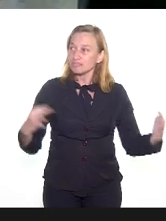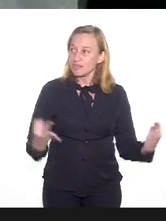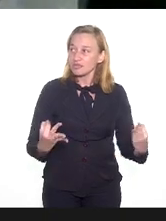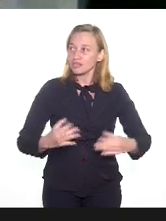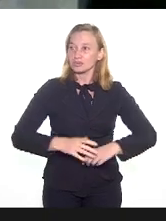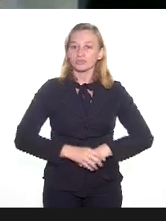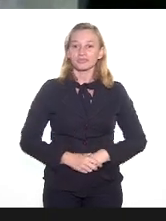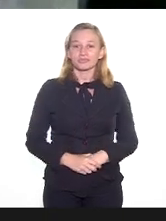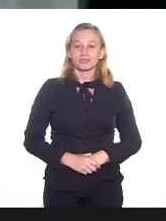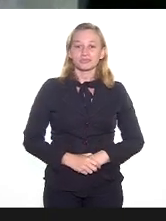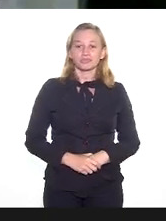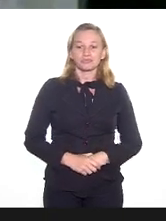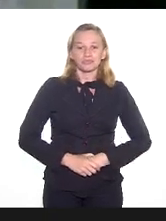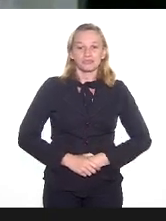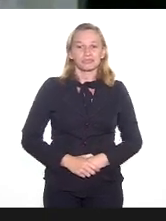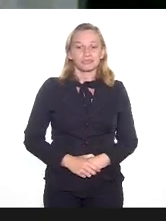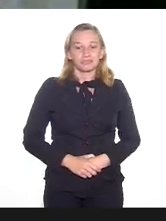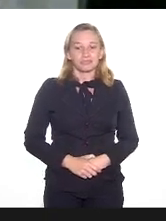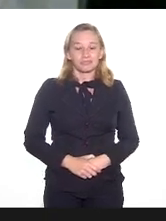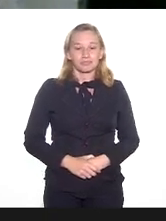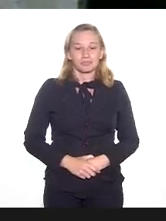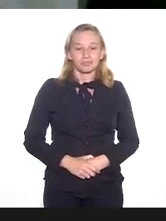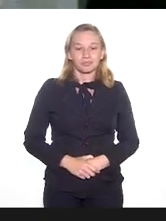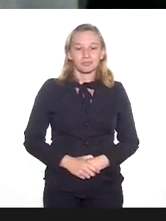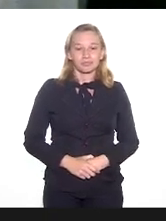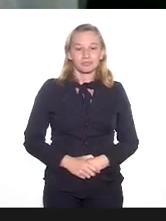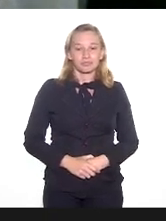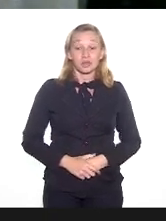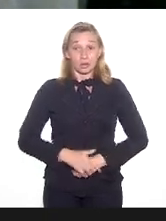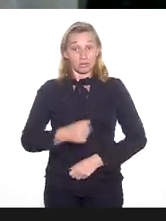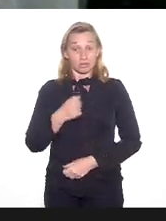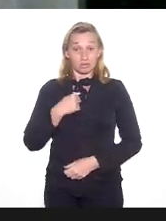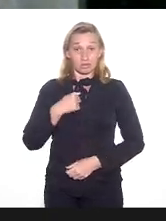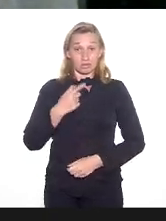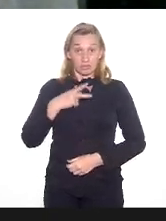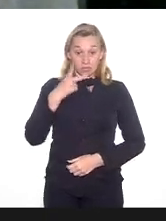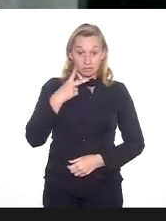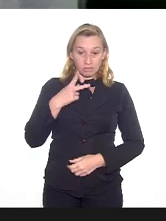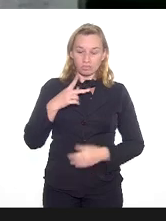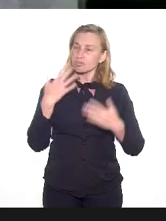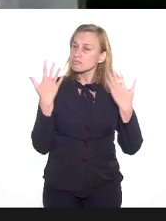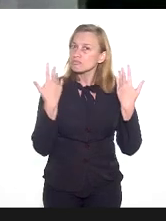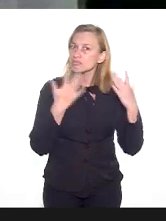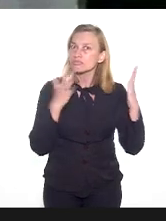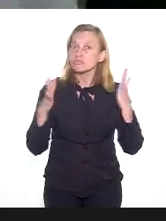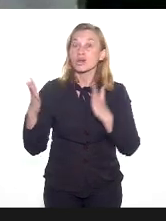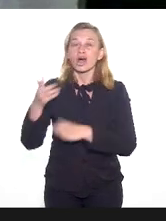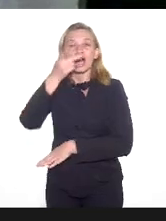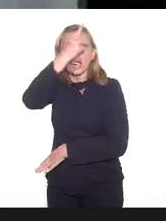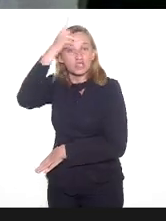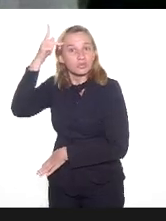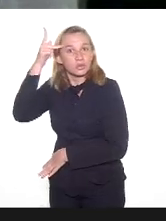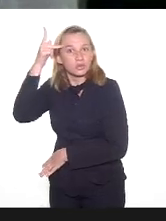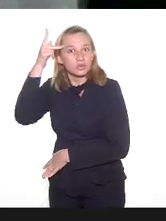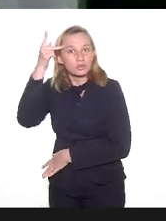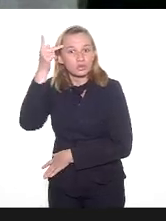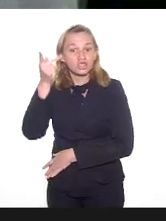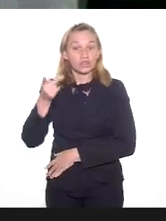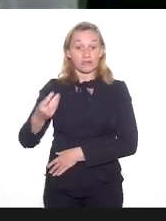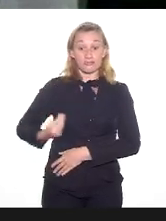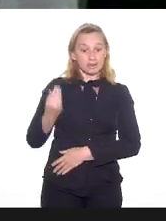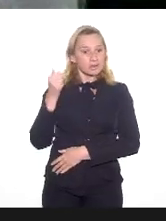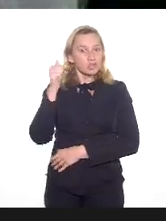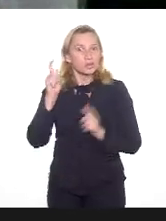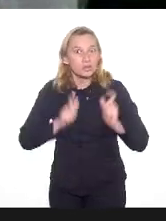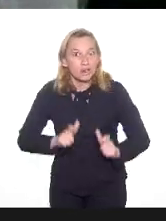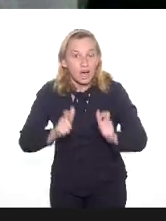exemplar. De maneira que, quando eu referi na saudação as pessoas que estavam presentes,